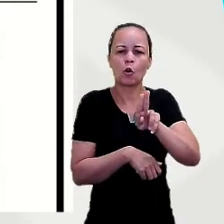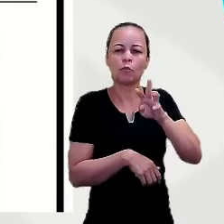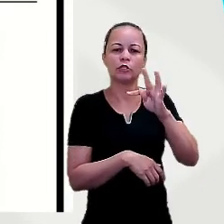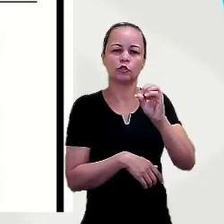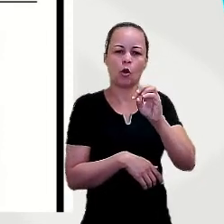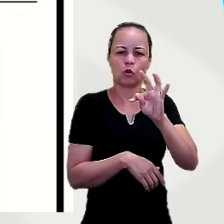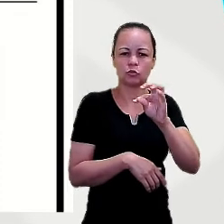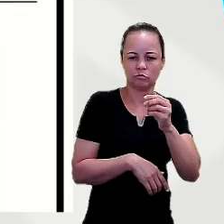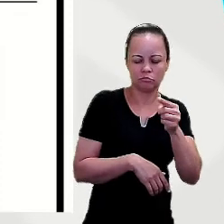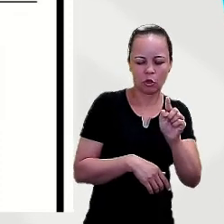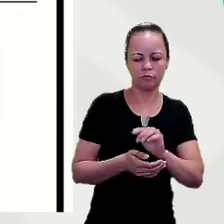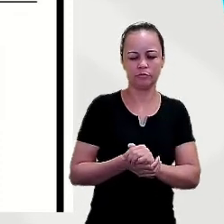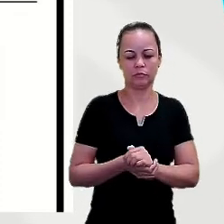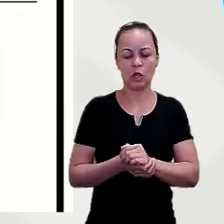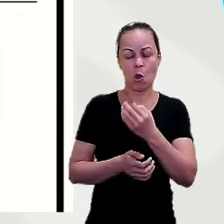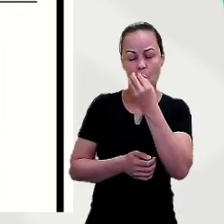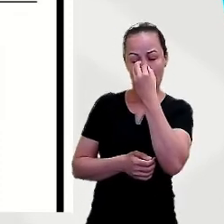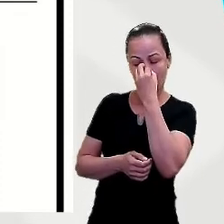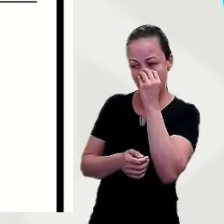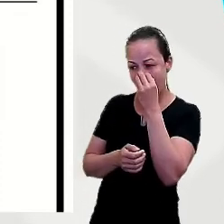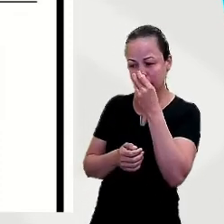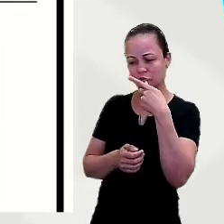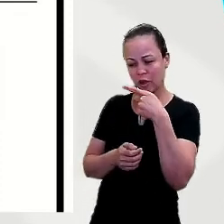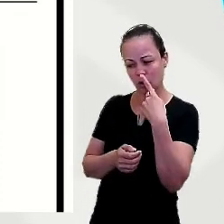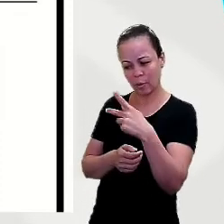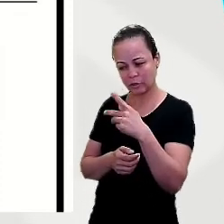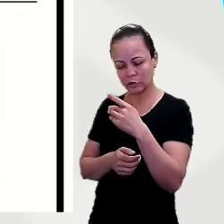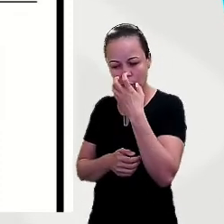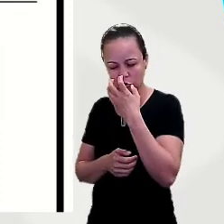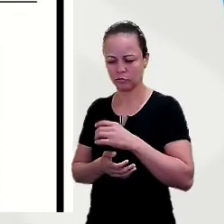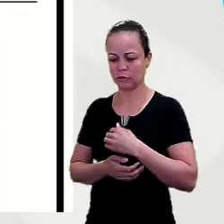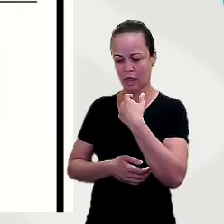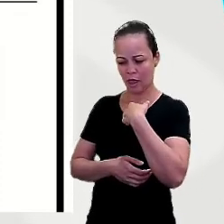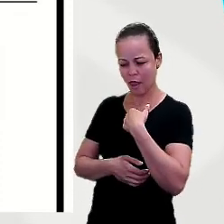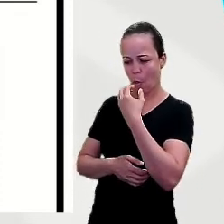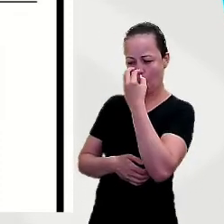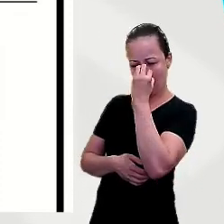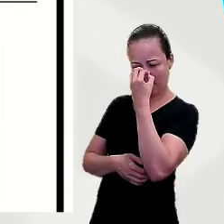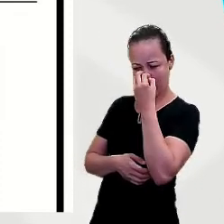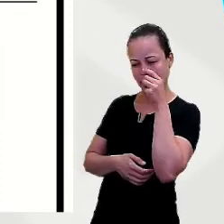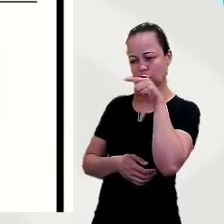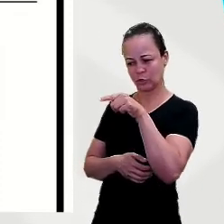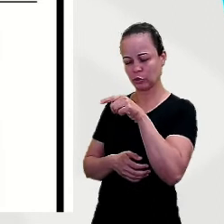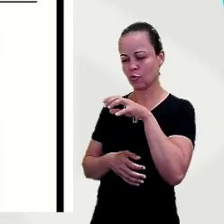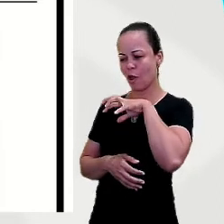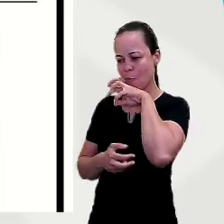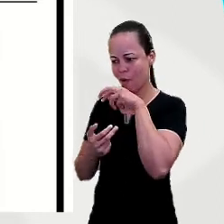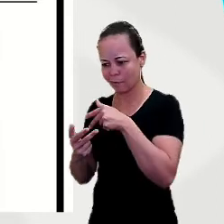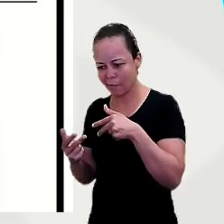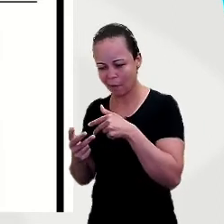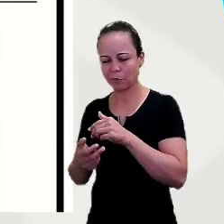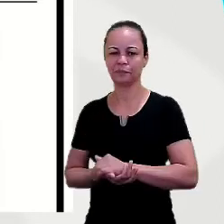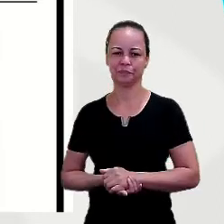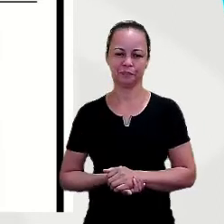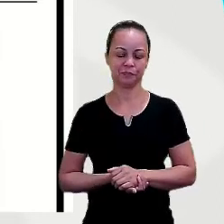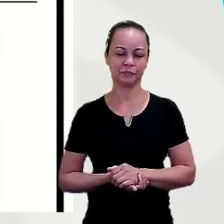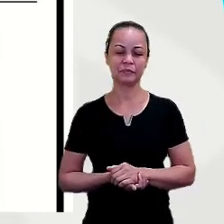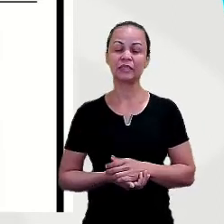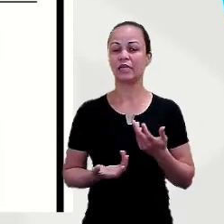Pirulito falou para seu cachorrinho. Eu sou um palhaço e tu és um bicho. Eles